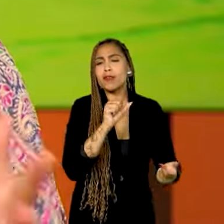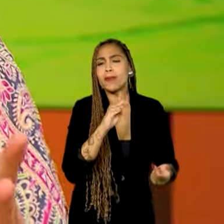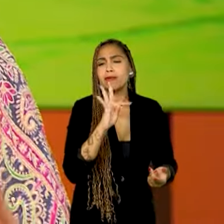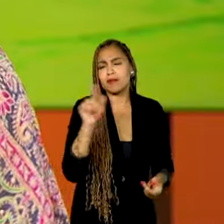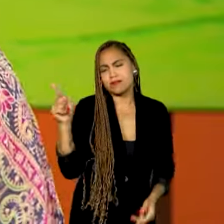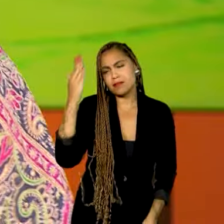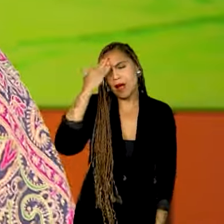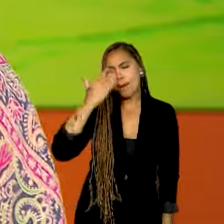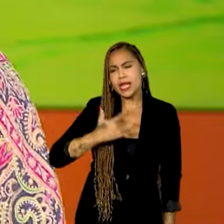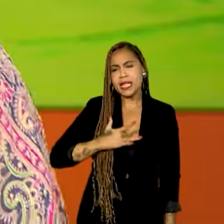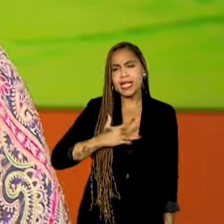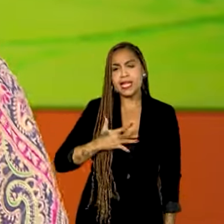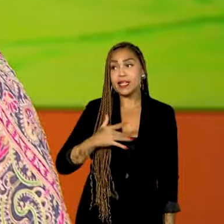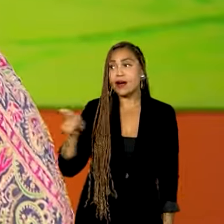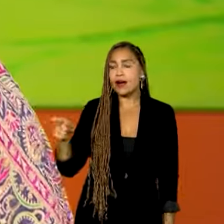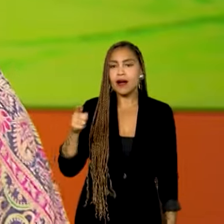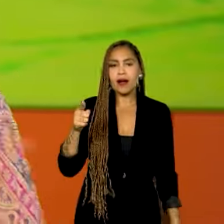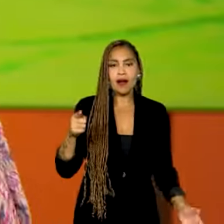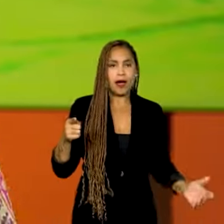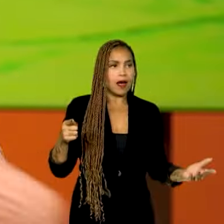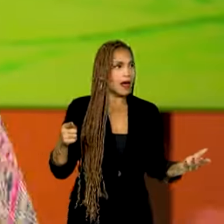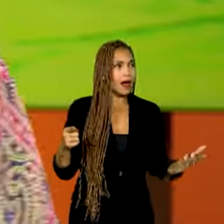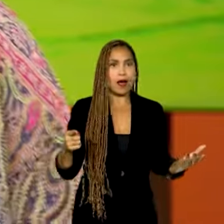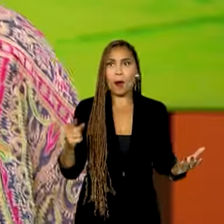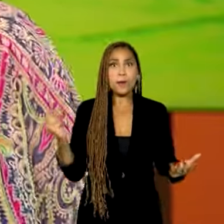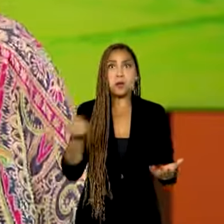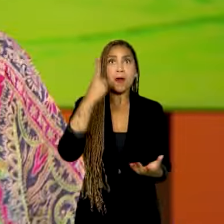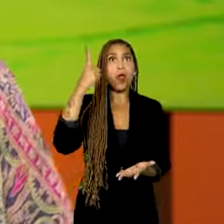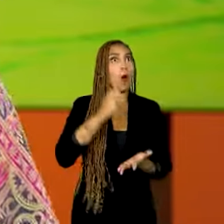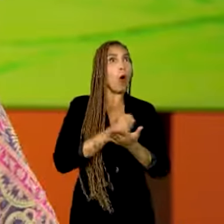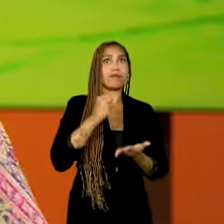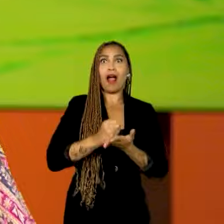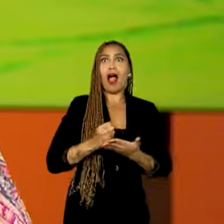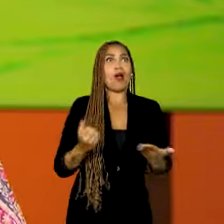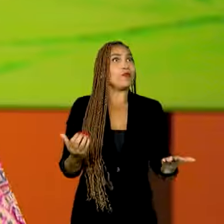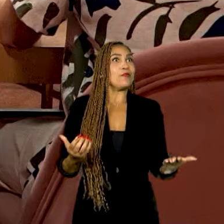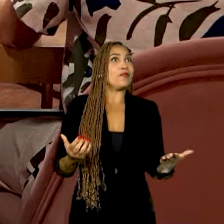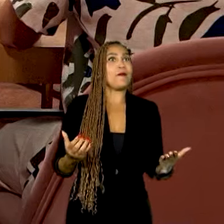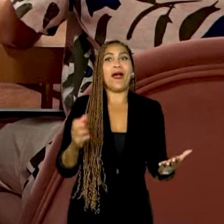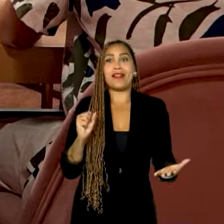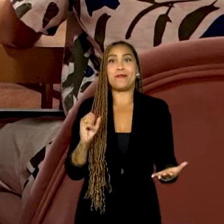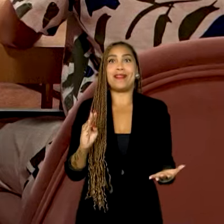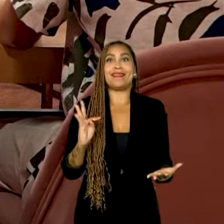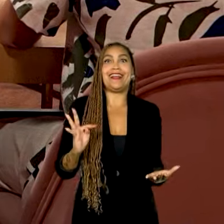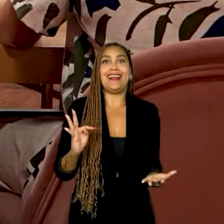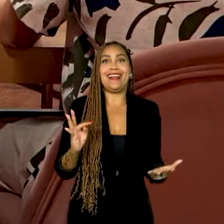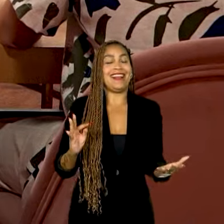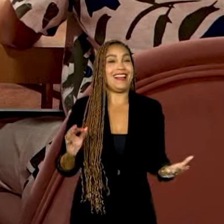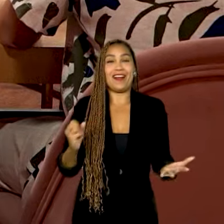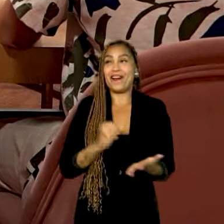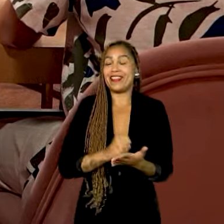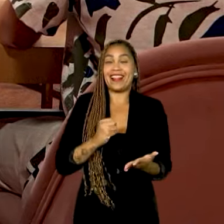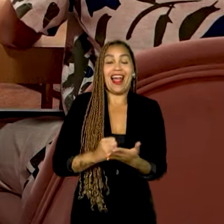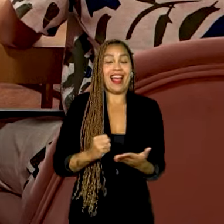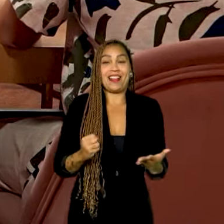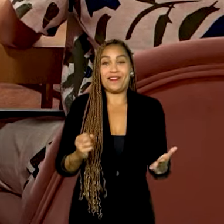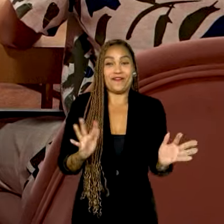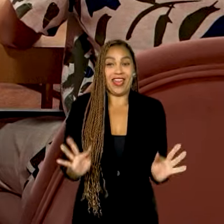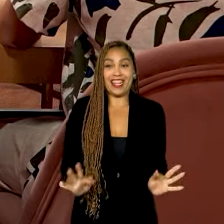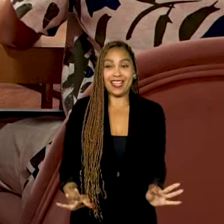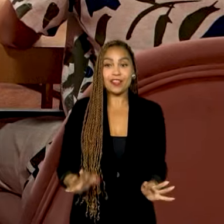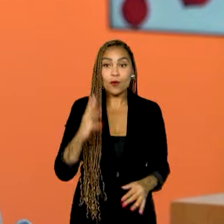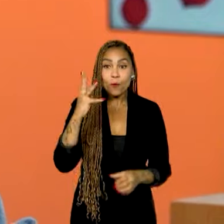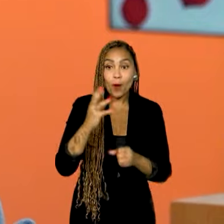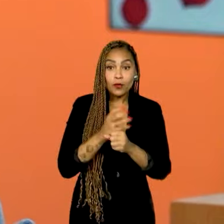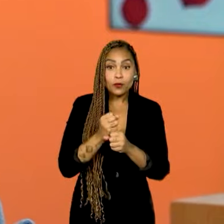é meio freelance. Quando você tem um contrato longo, você fala, nossa, caraca, eu tô contratada, caraca, né? Caraca, eu era nova. E foram quatro anos,